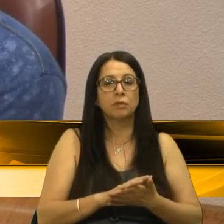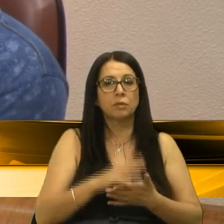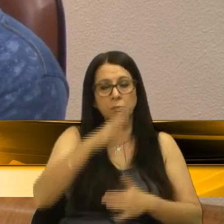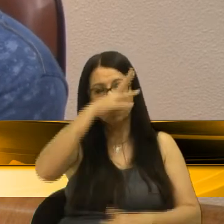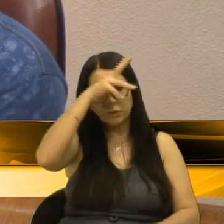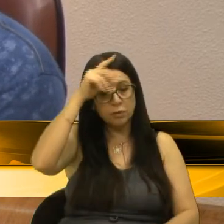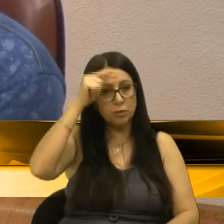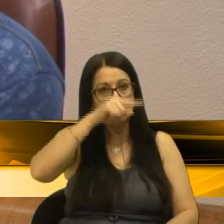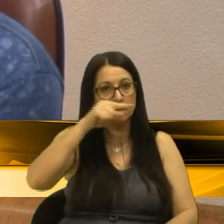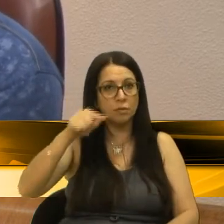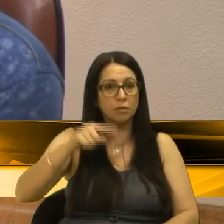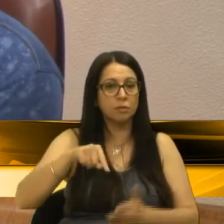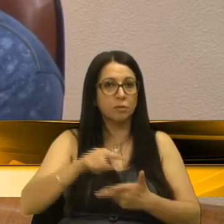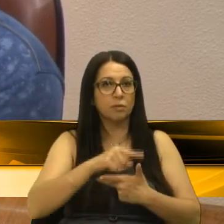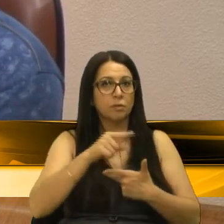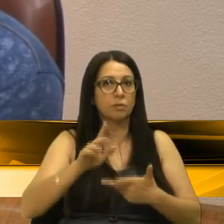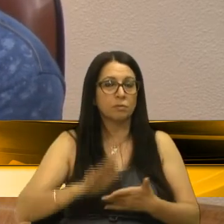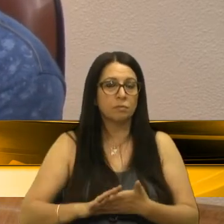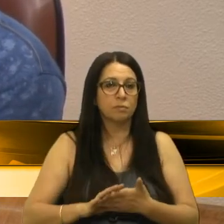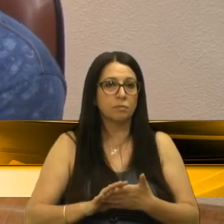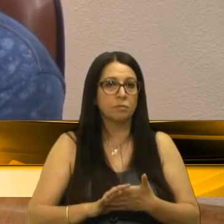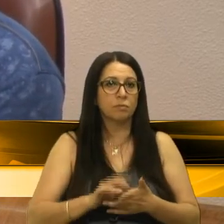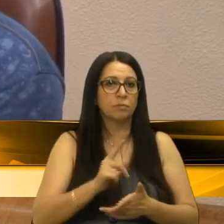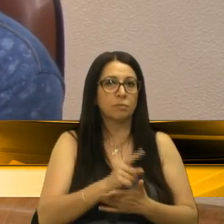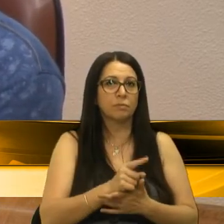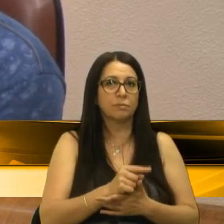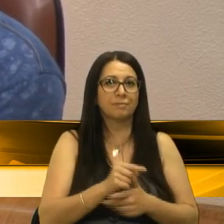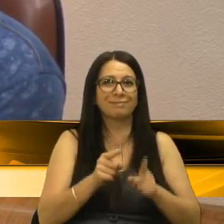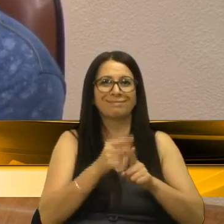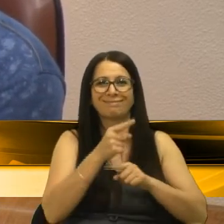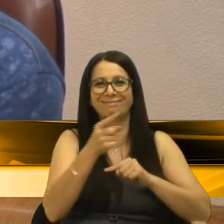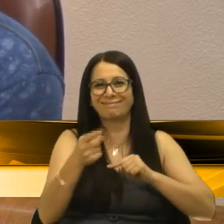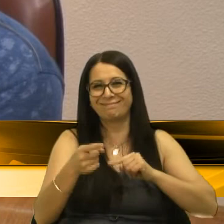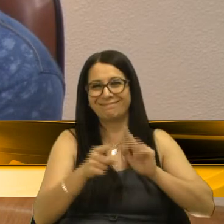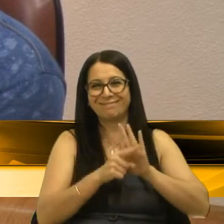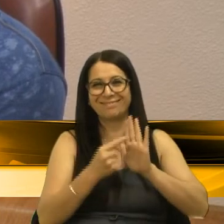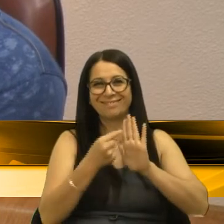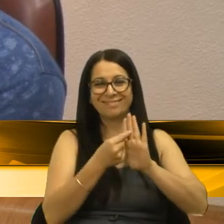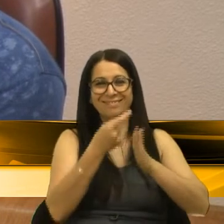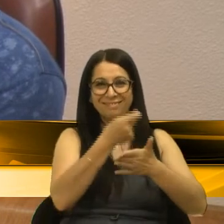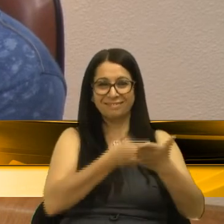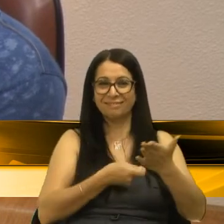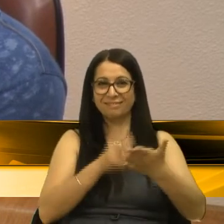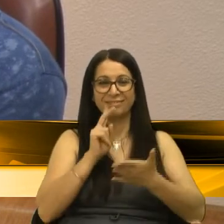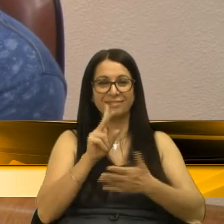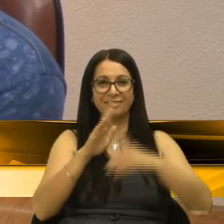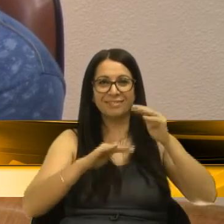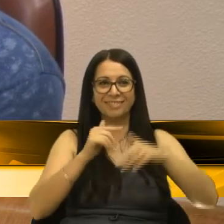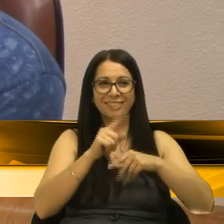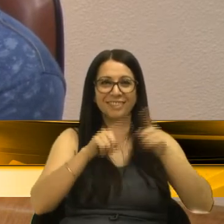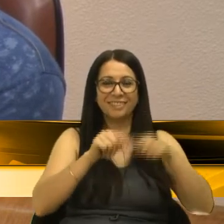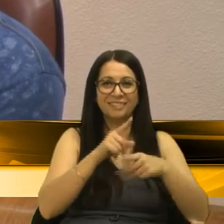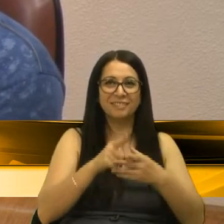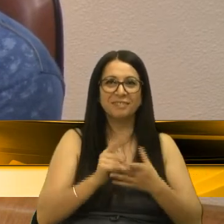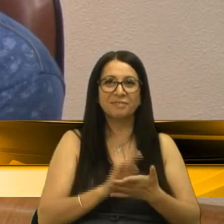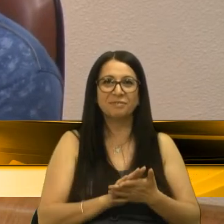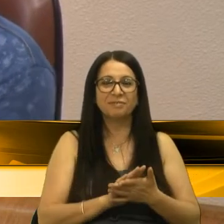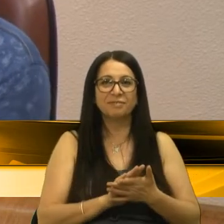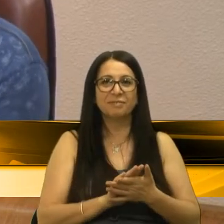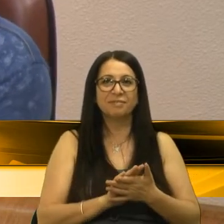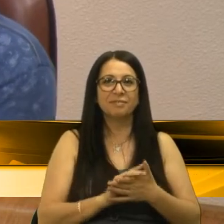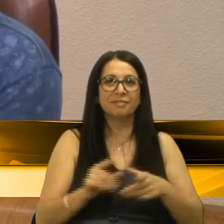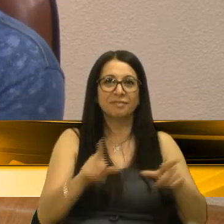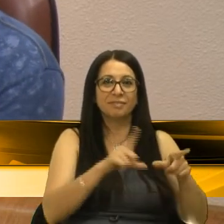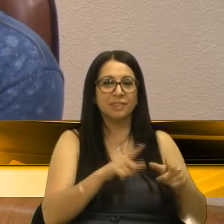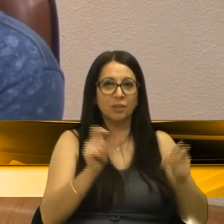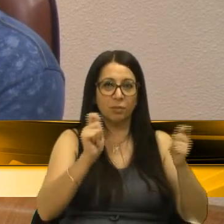do município de São Paulo ou do Poder Público Estadual ou Federal que tenha autorizado o exercício da atividade, no âmbito de sua